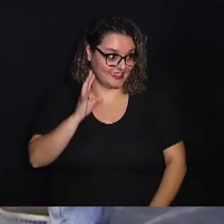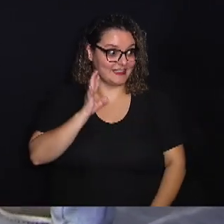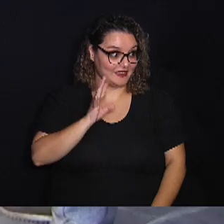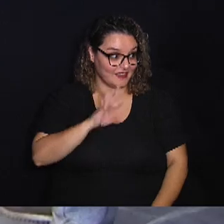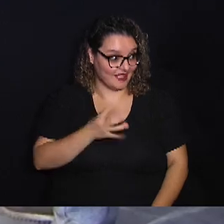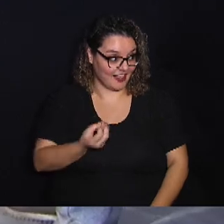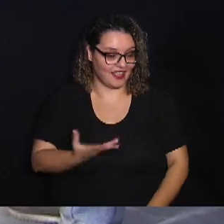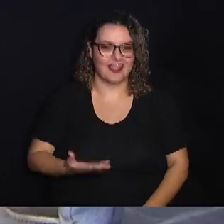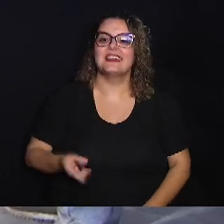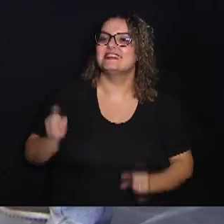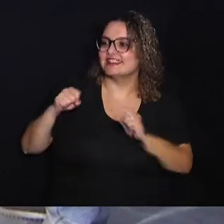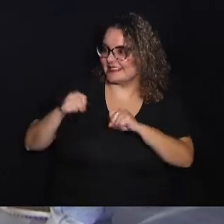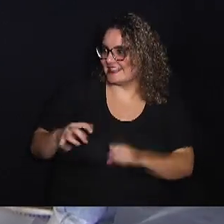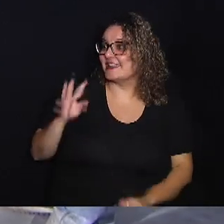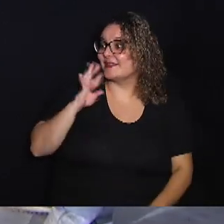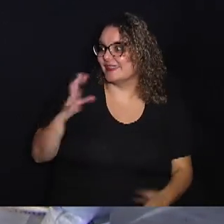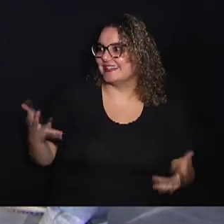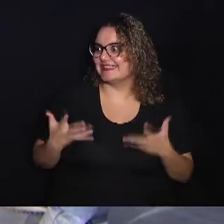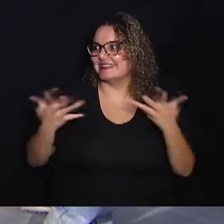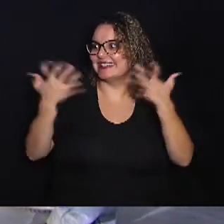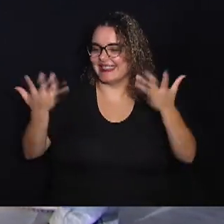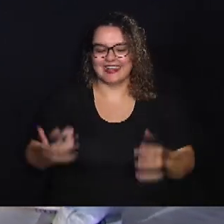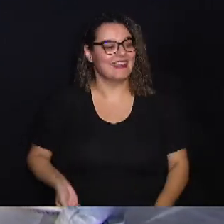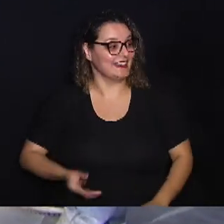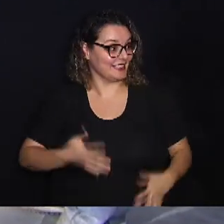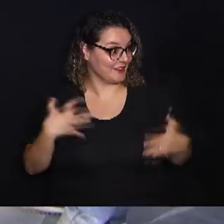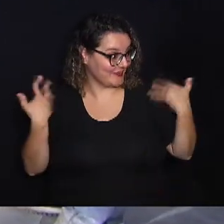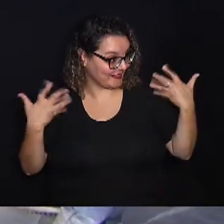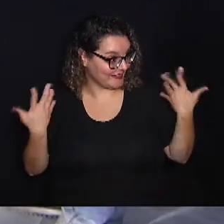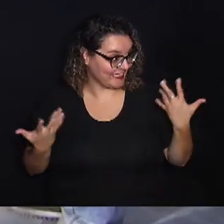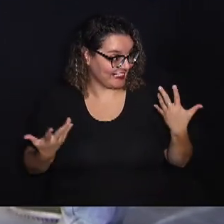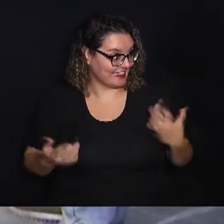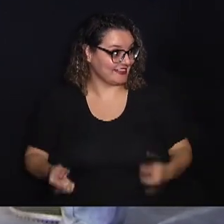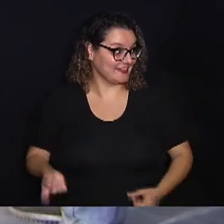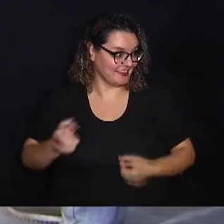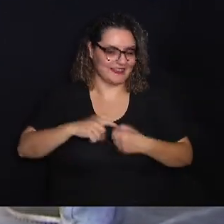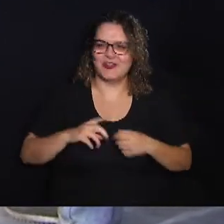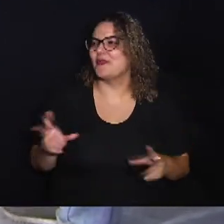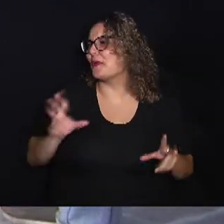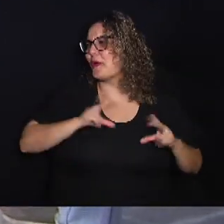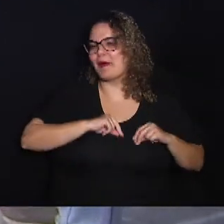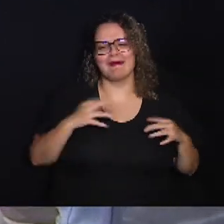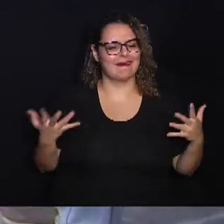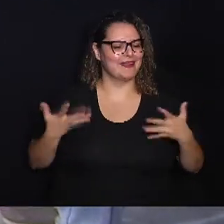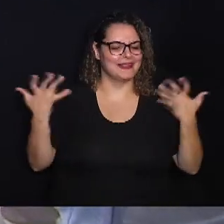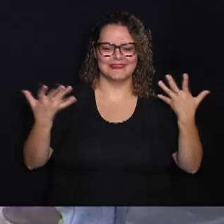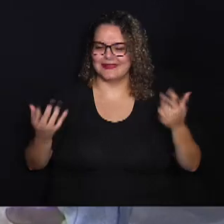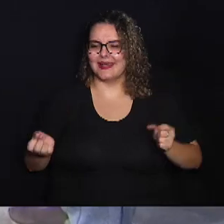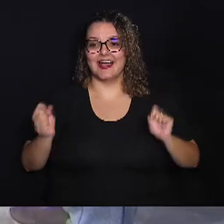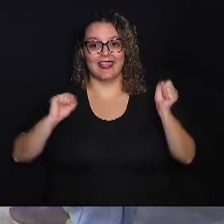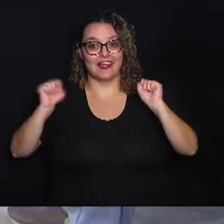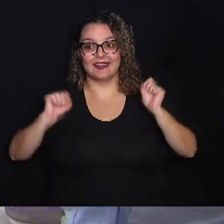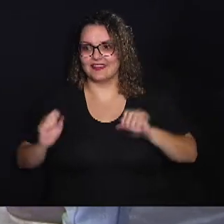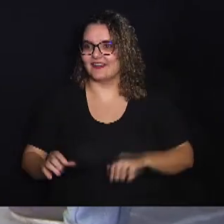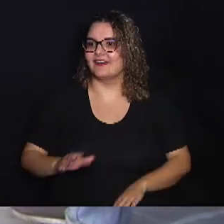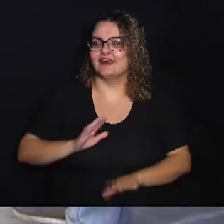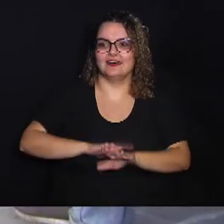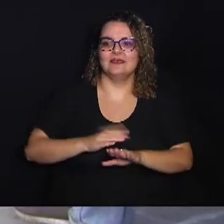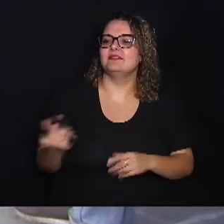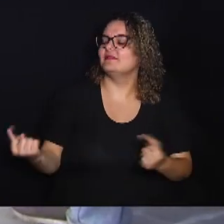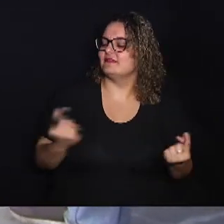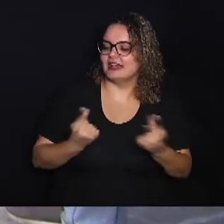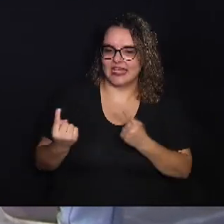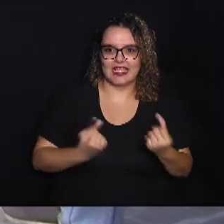essa dança. E eles são animados para vir? Nossa, muito. Eles gostam muito das atividades, bem certinho, com